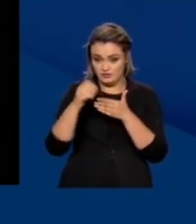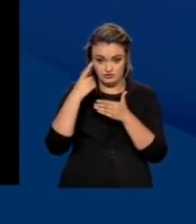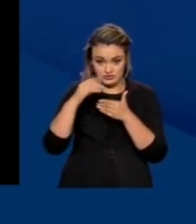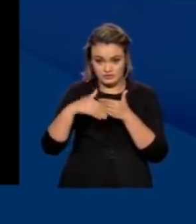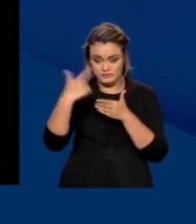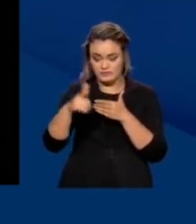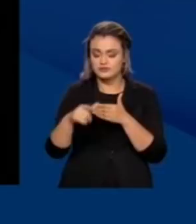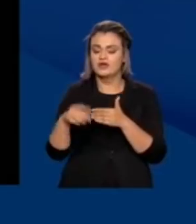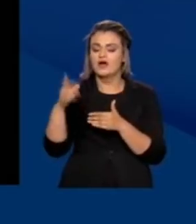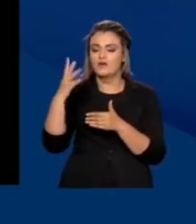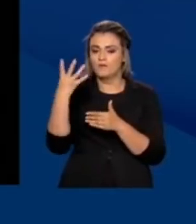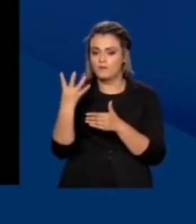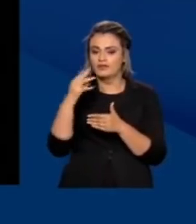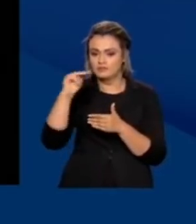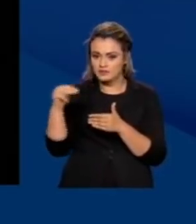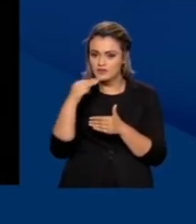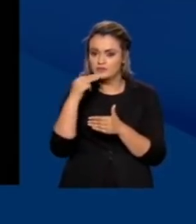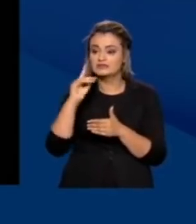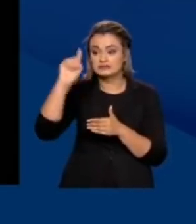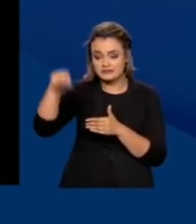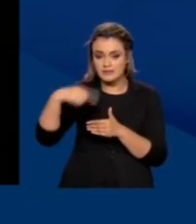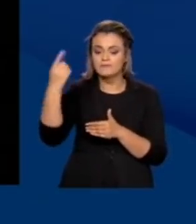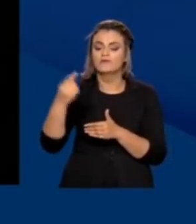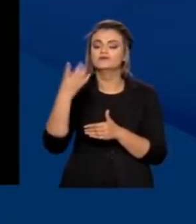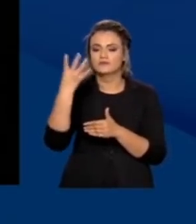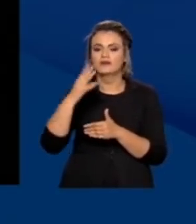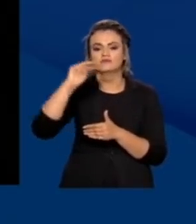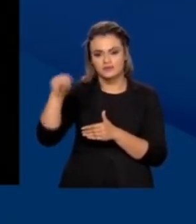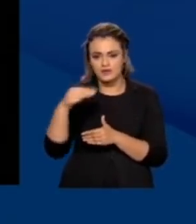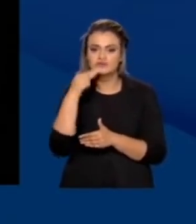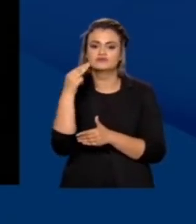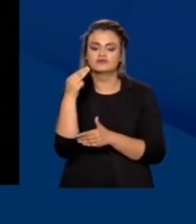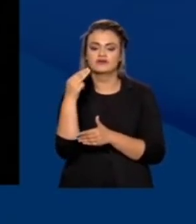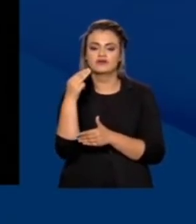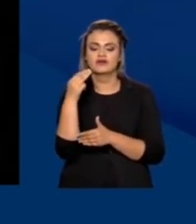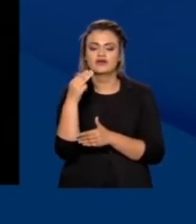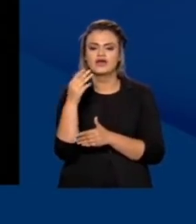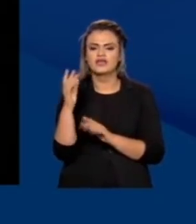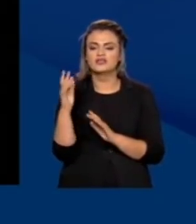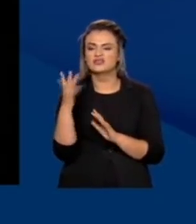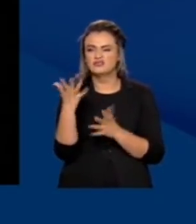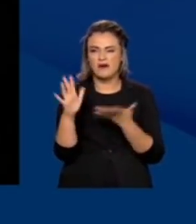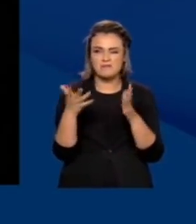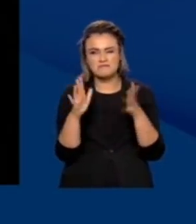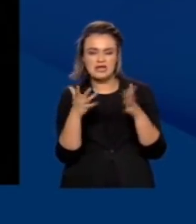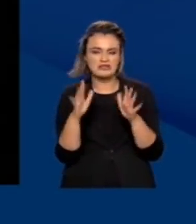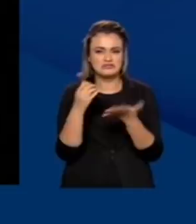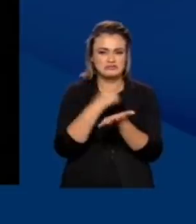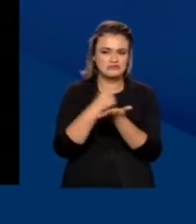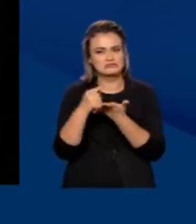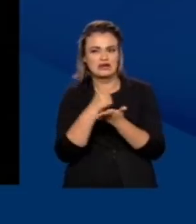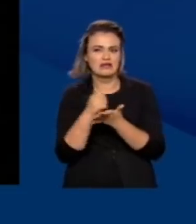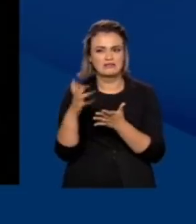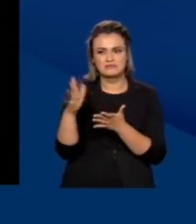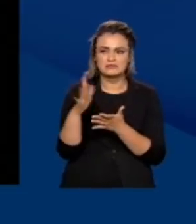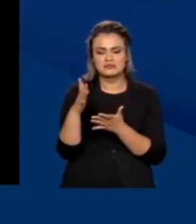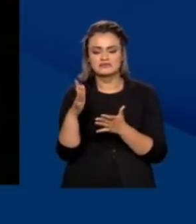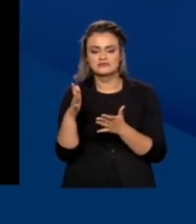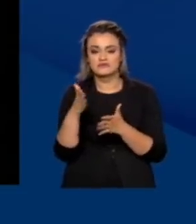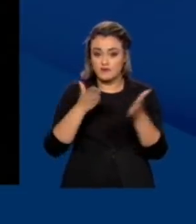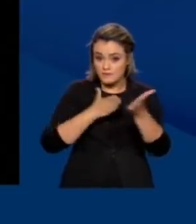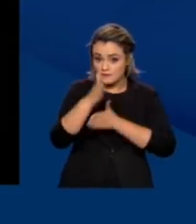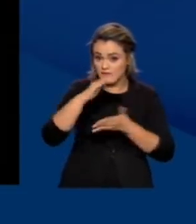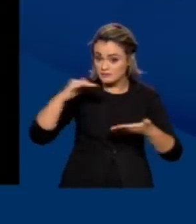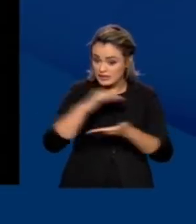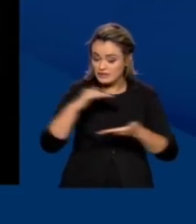e 30 dias após, mais 4 milhões. O que indica que a previsão contratual seria, desde que aprovado